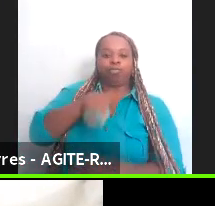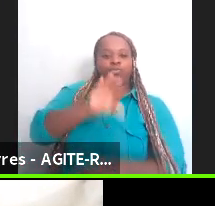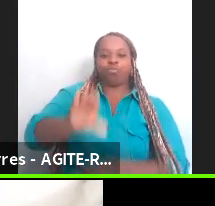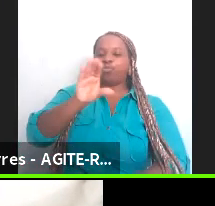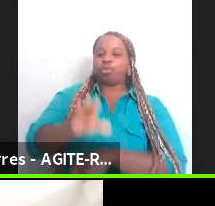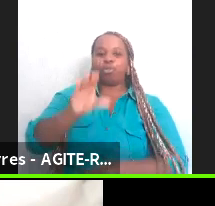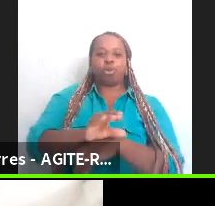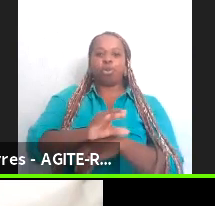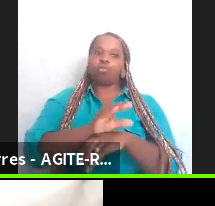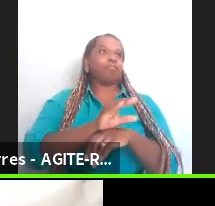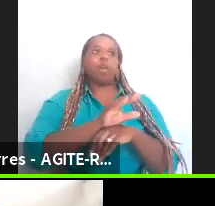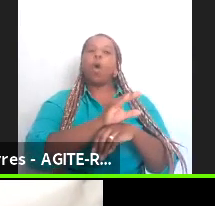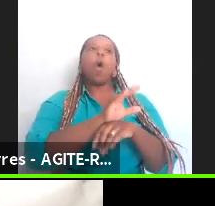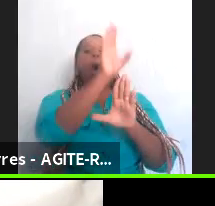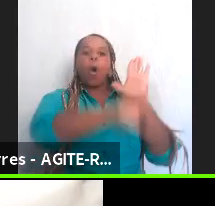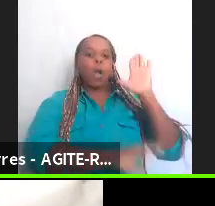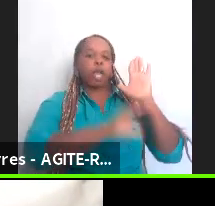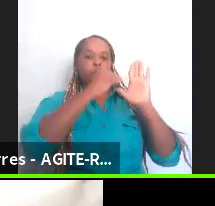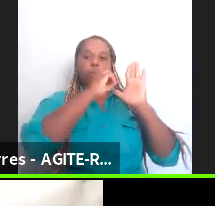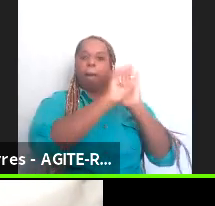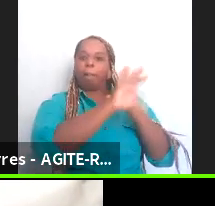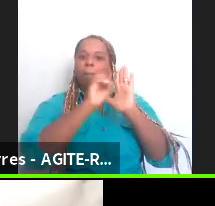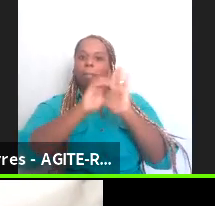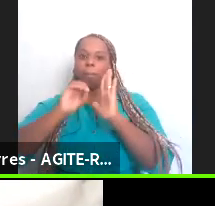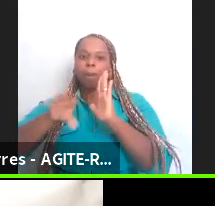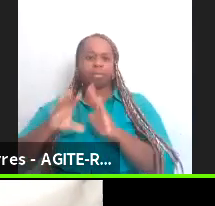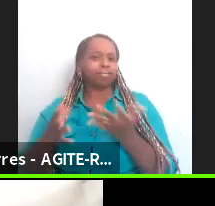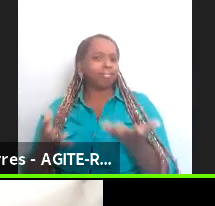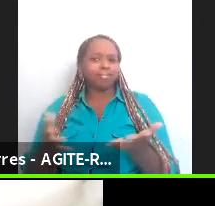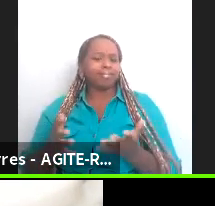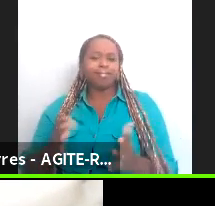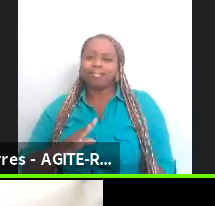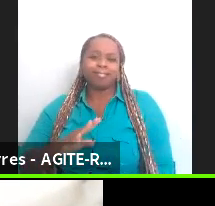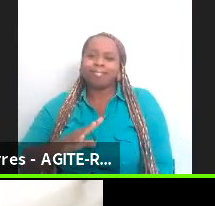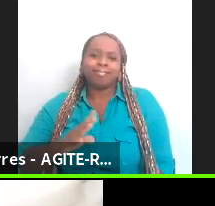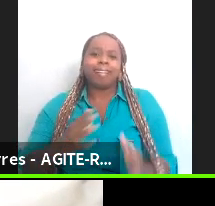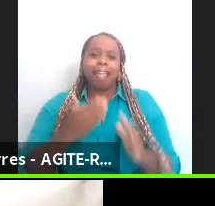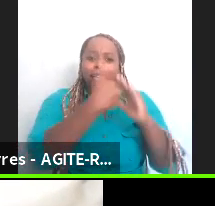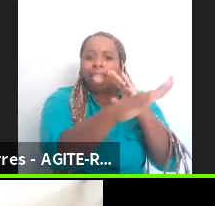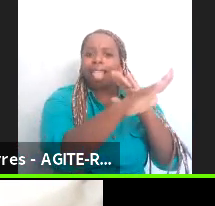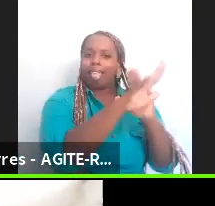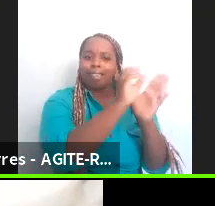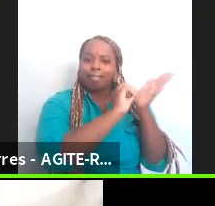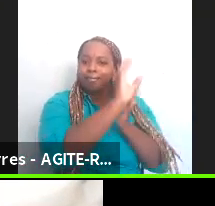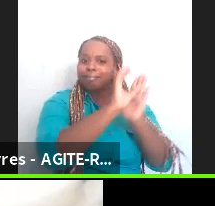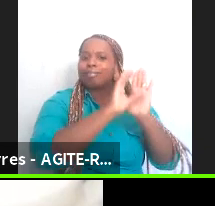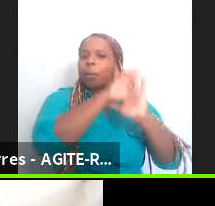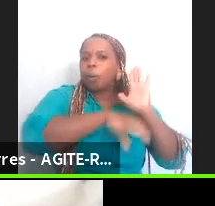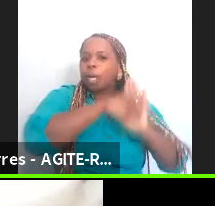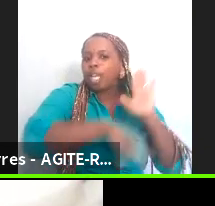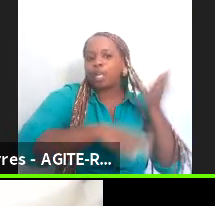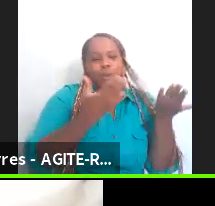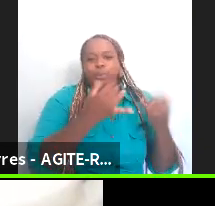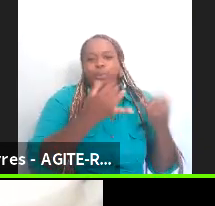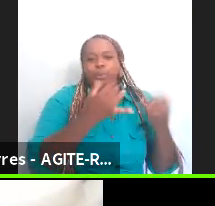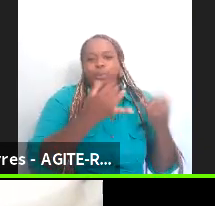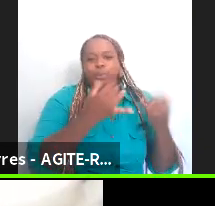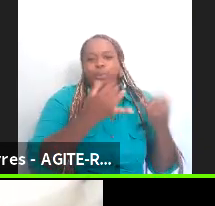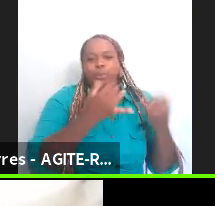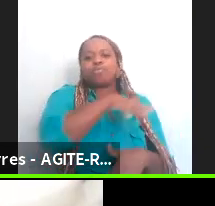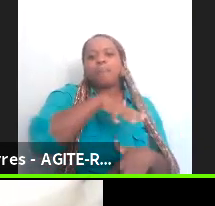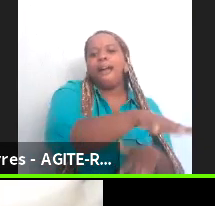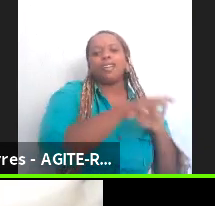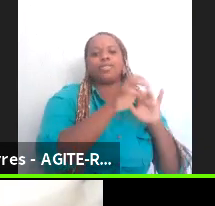mandando currículos, né, aquela coisa, manda um e-mail genérico para uma editora,